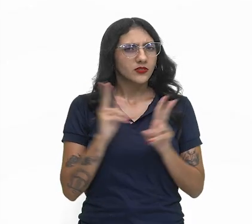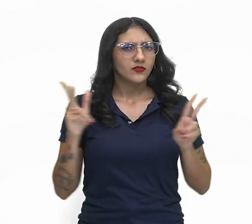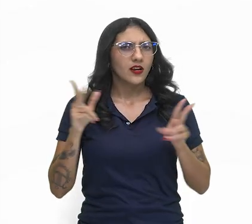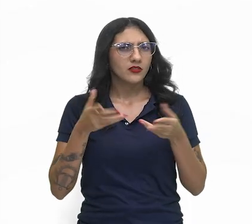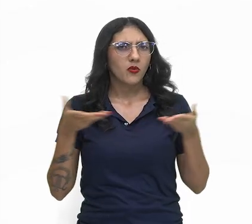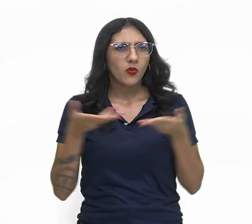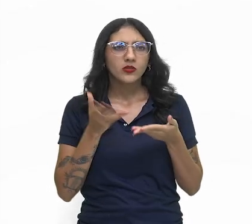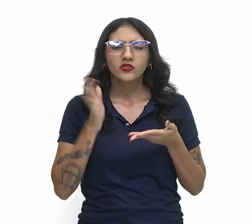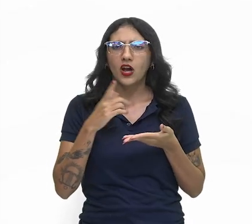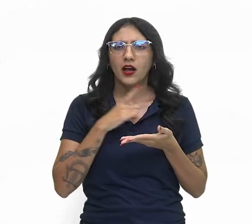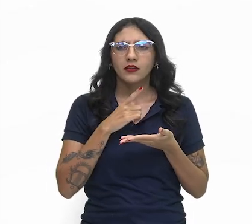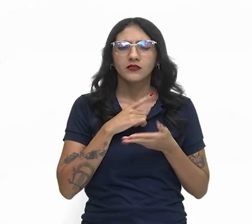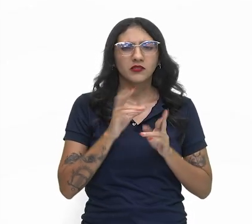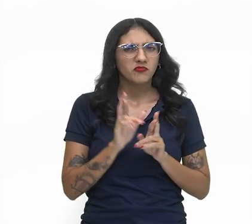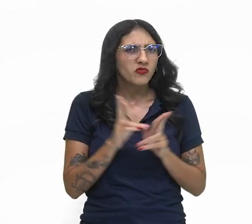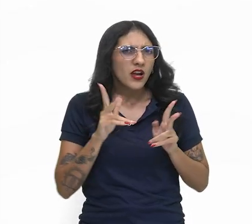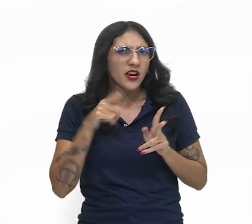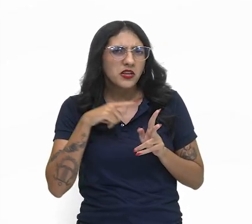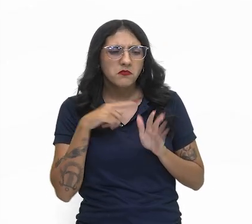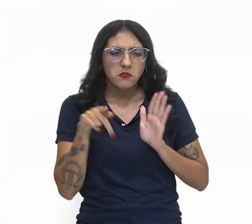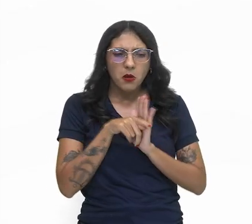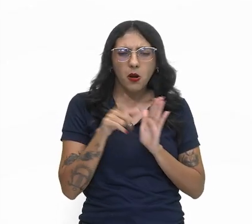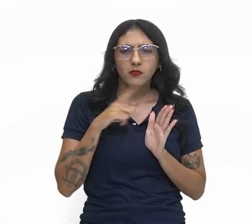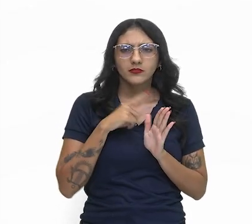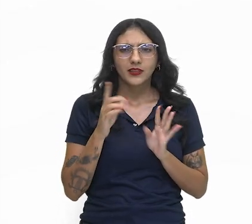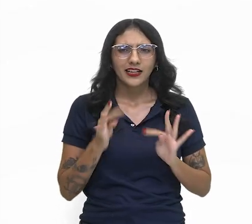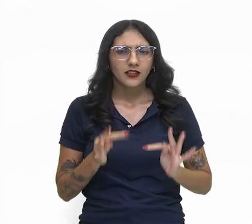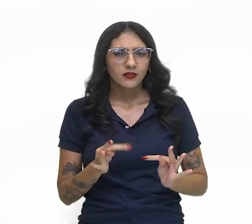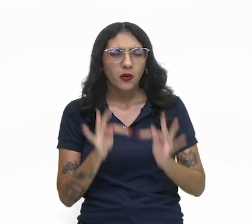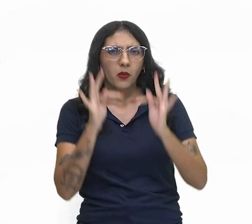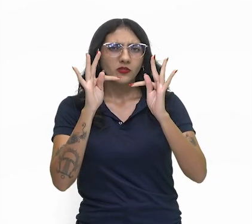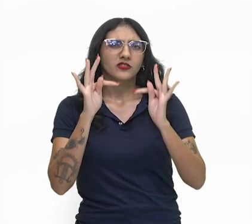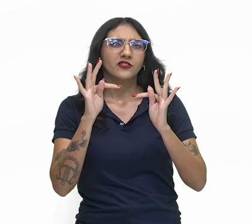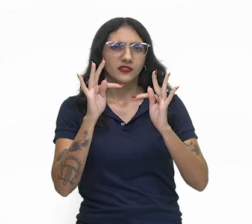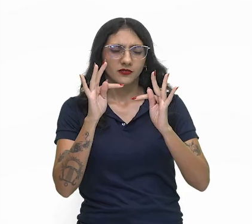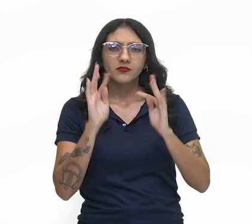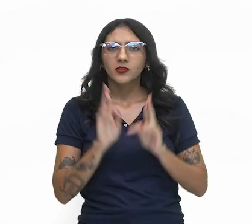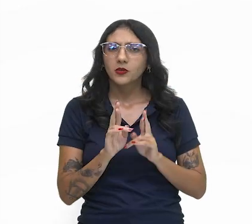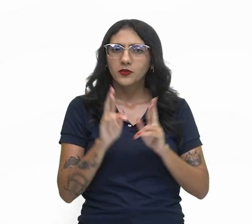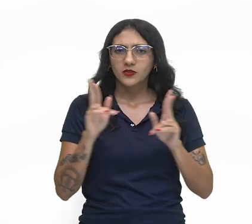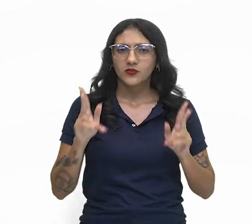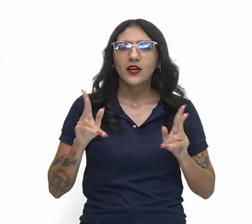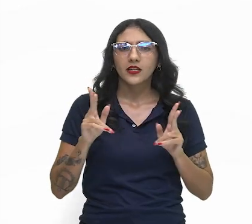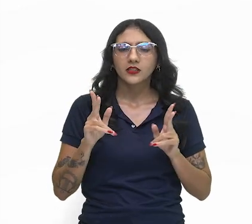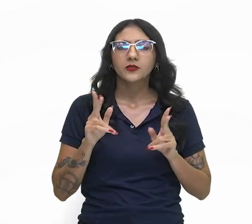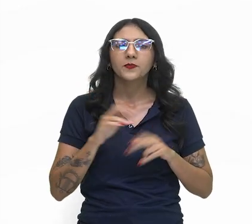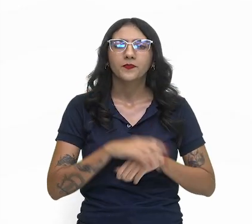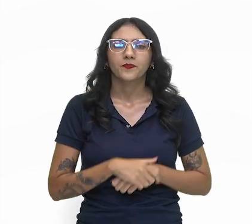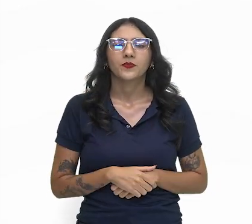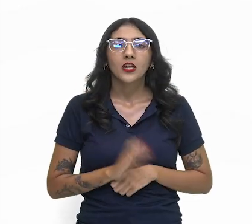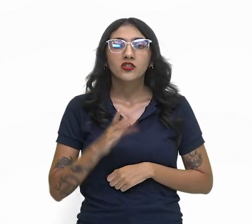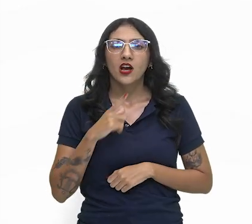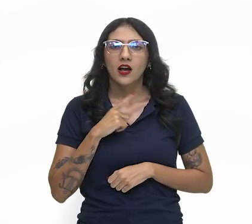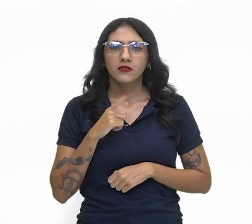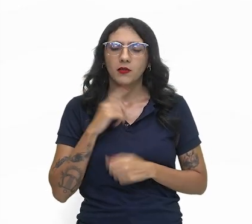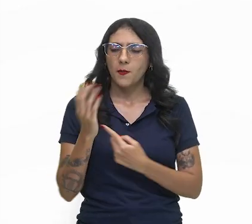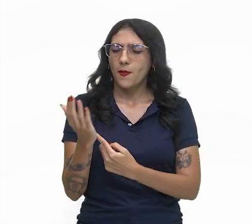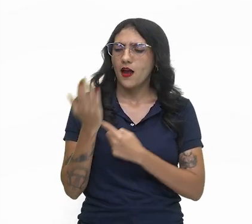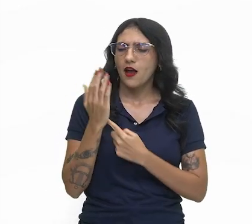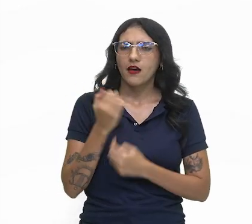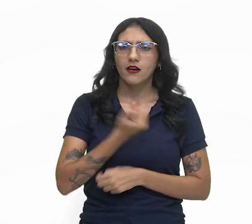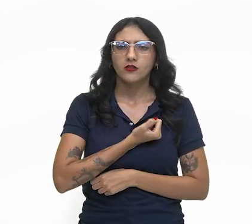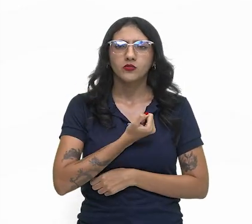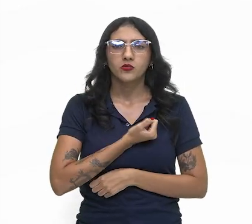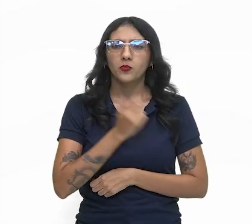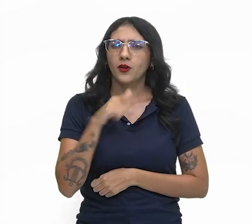já termômetros que são digitais, né, não são mais assim com escalas, digitalmente já aparece o número lá, é